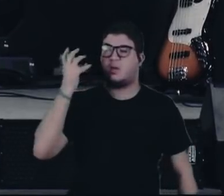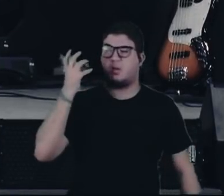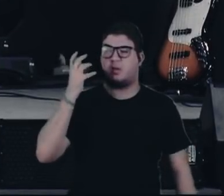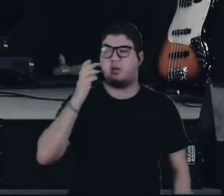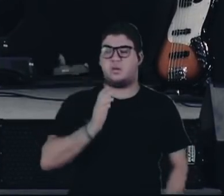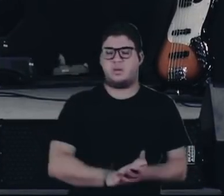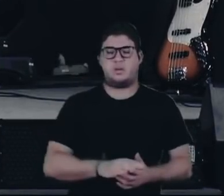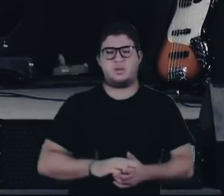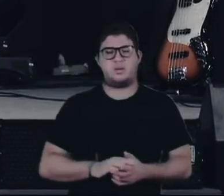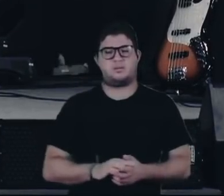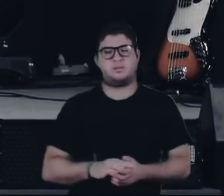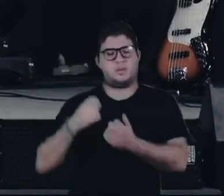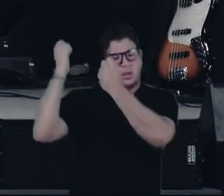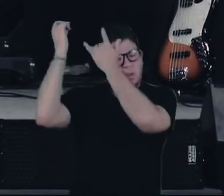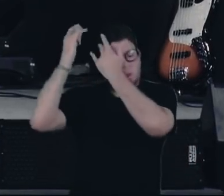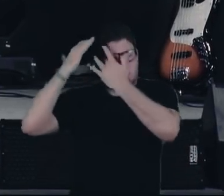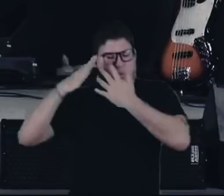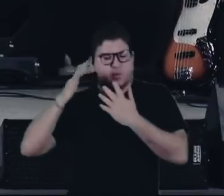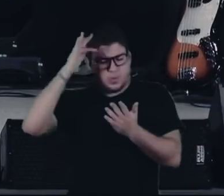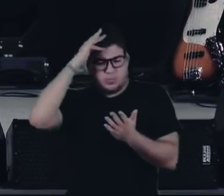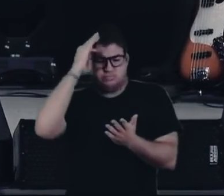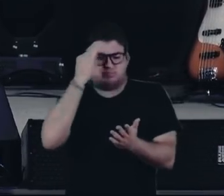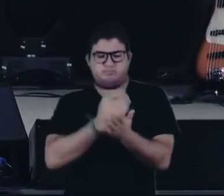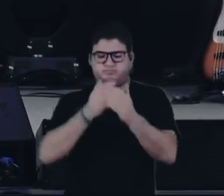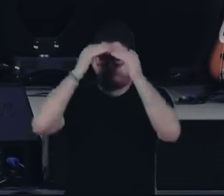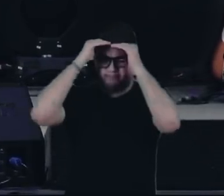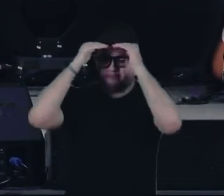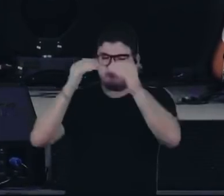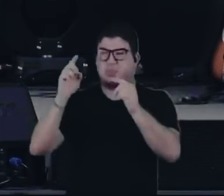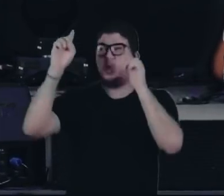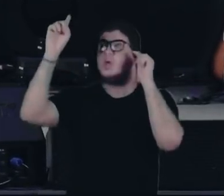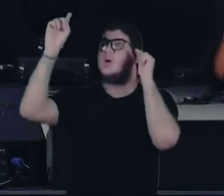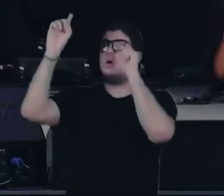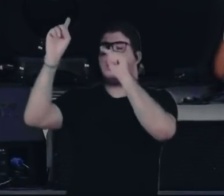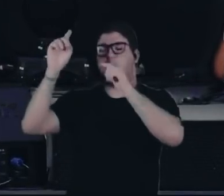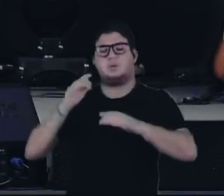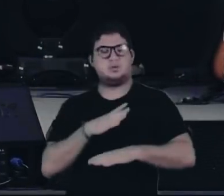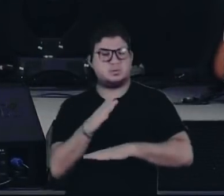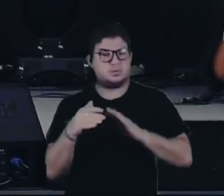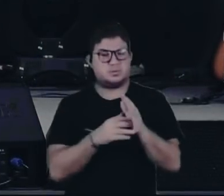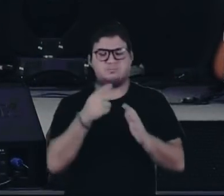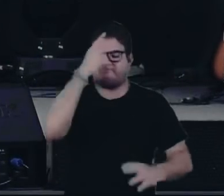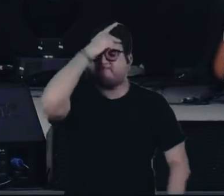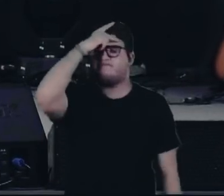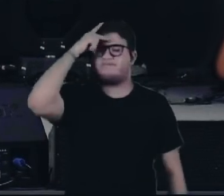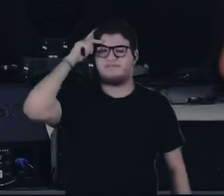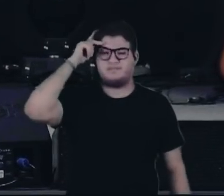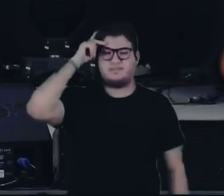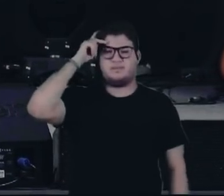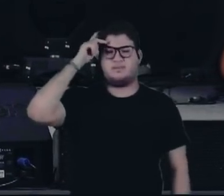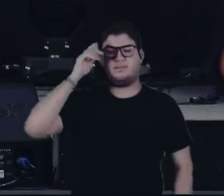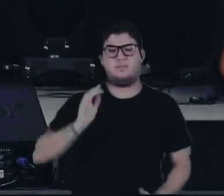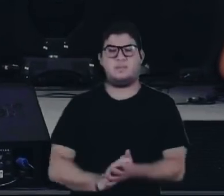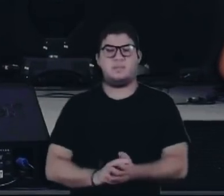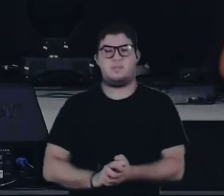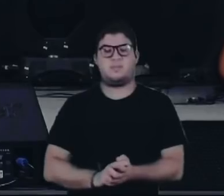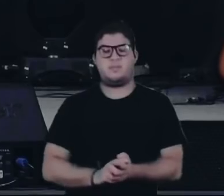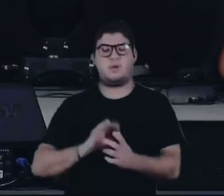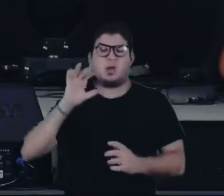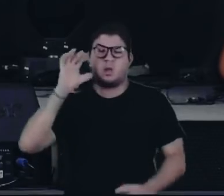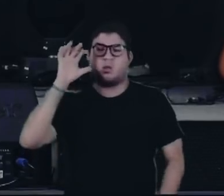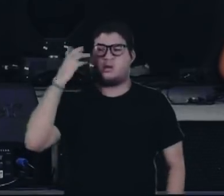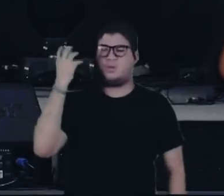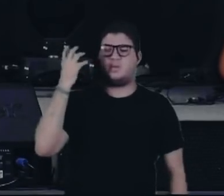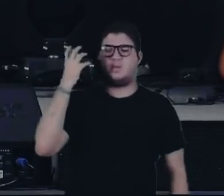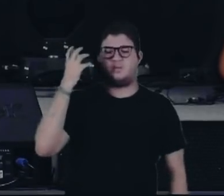são recheadas de fé e honra a Deus. Todas as pessoas que tomam esses tipos